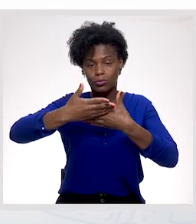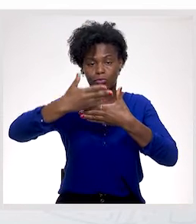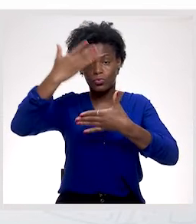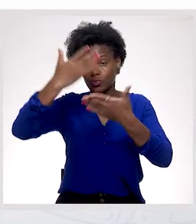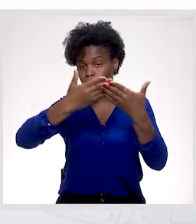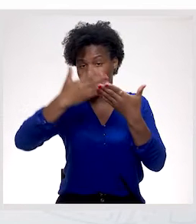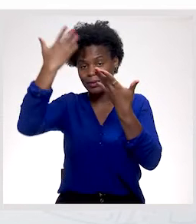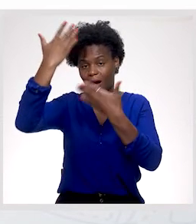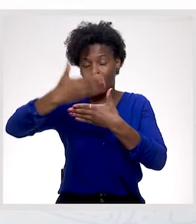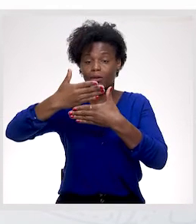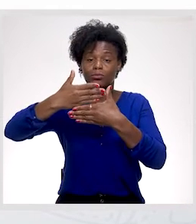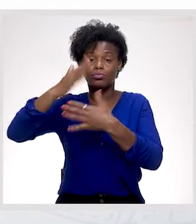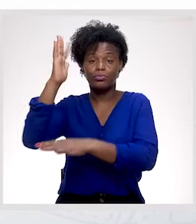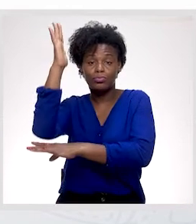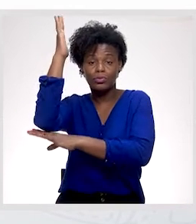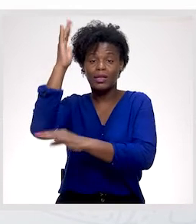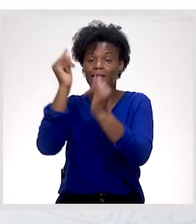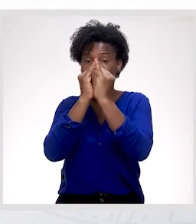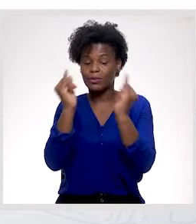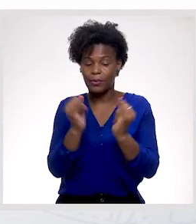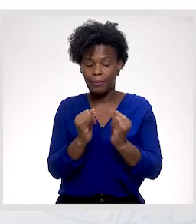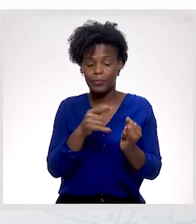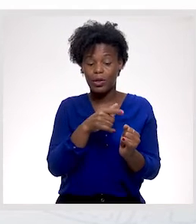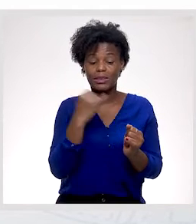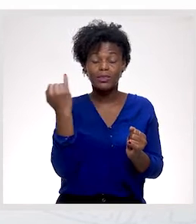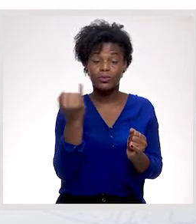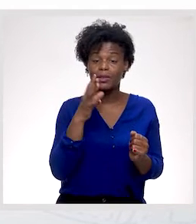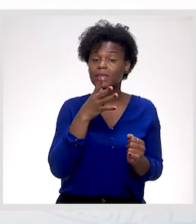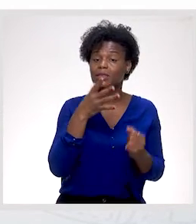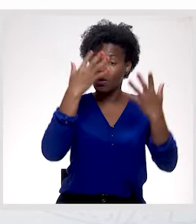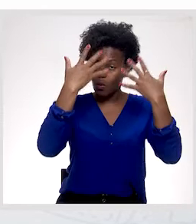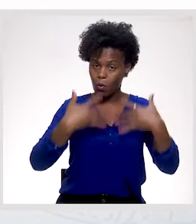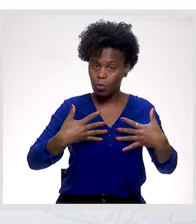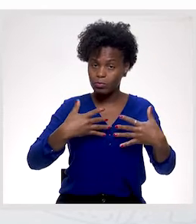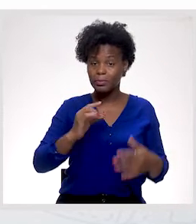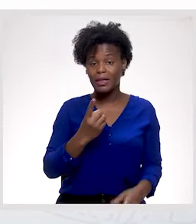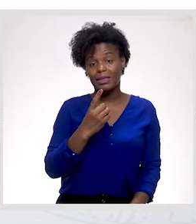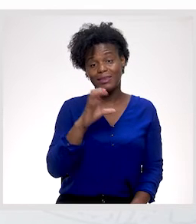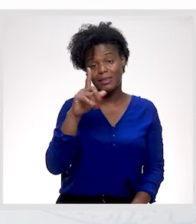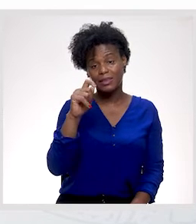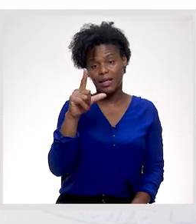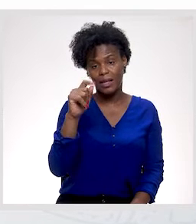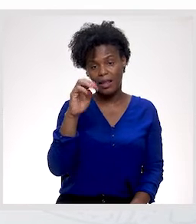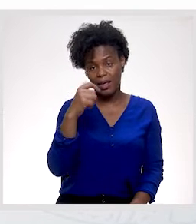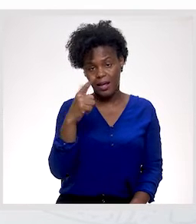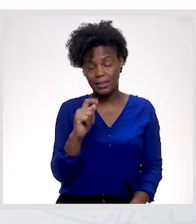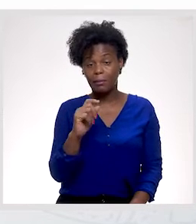Segundo esta organização, um corpo celeste, para ser considerado planeta anão, deve ter as